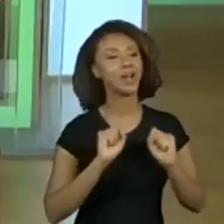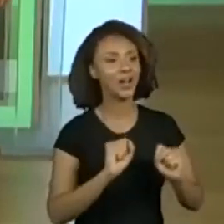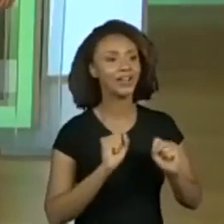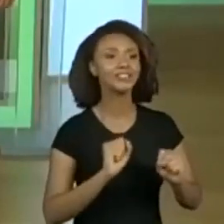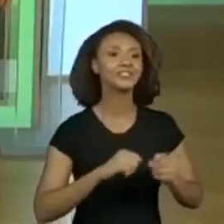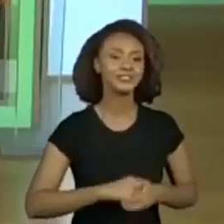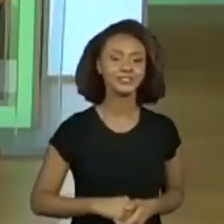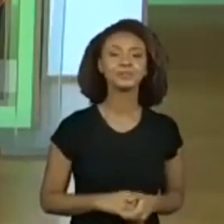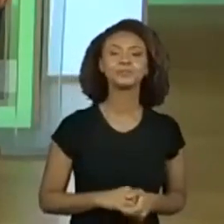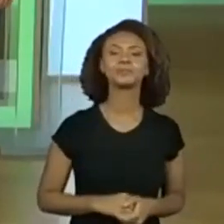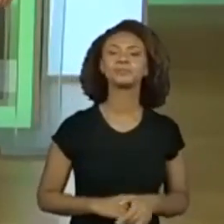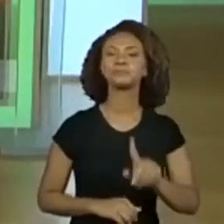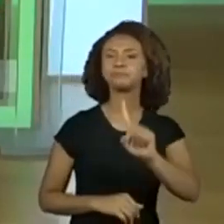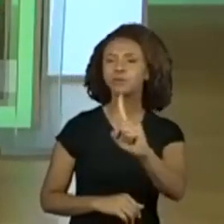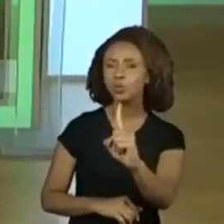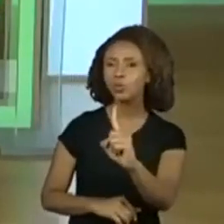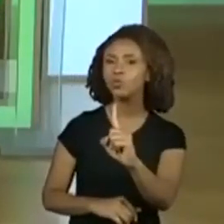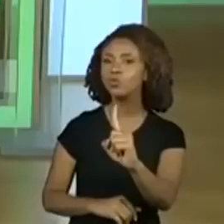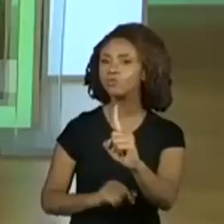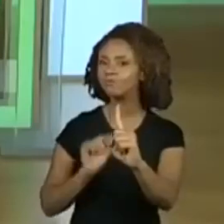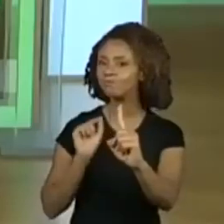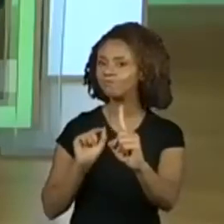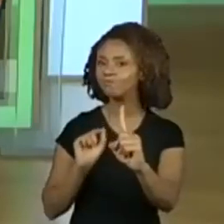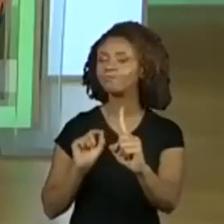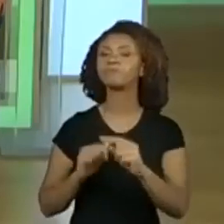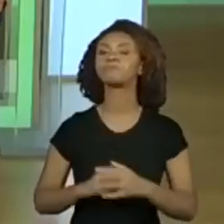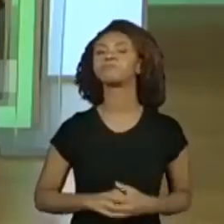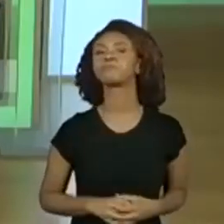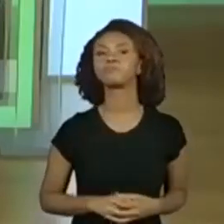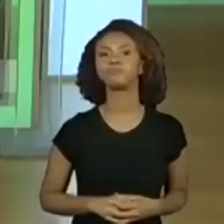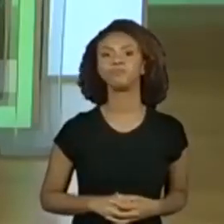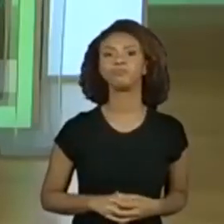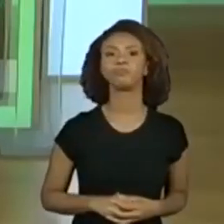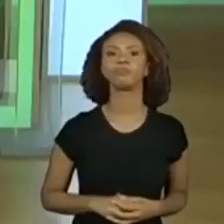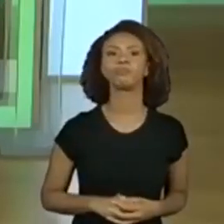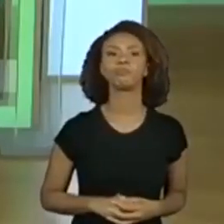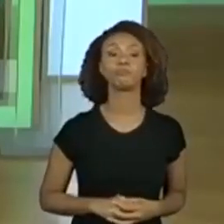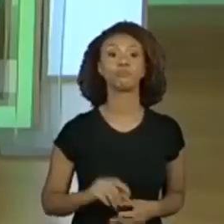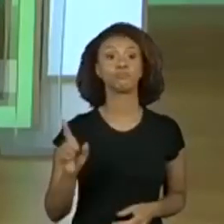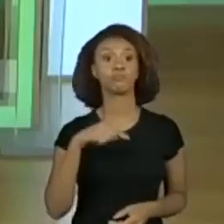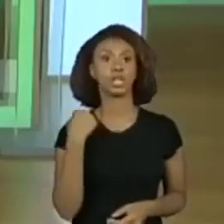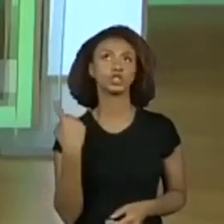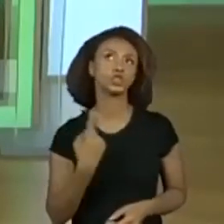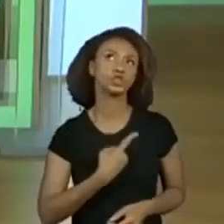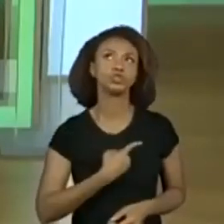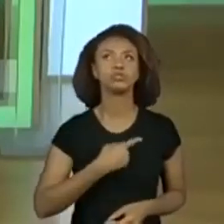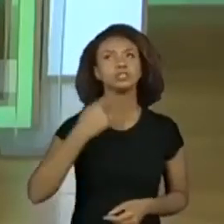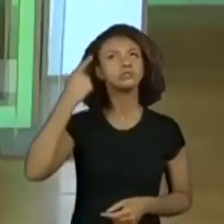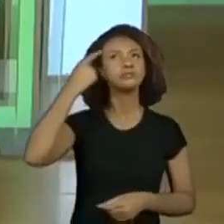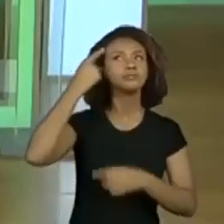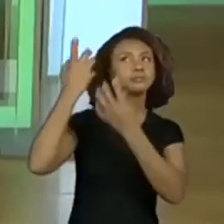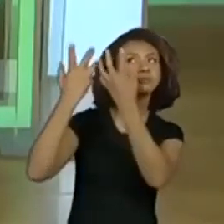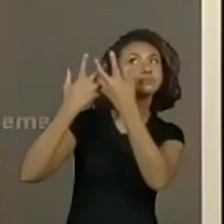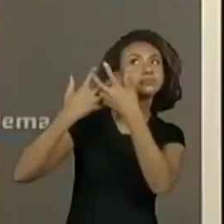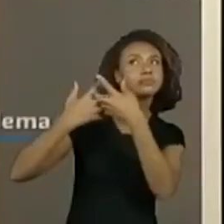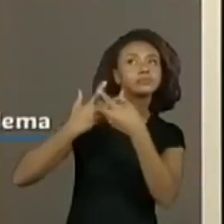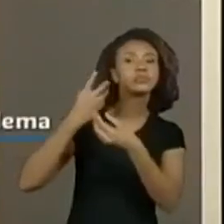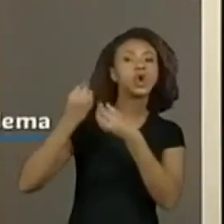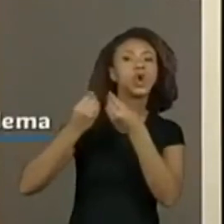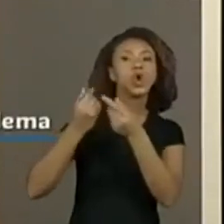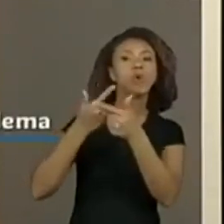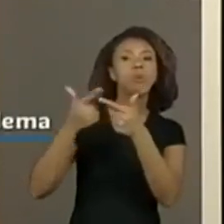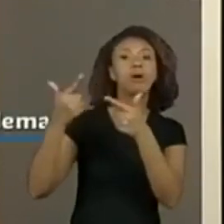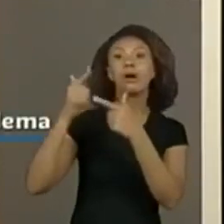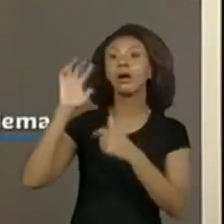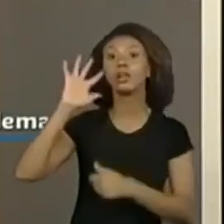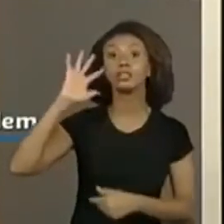ã um detalhe Quando nós vamos criar ou formular aí uma situação problema